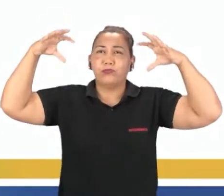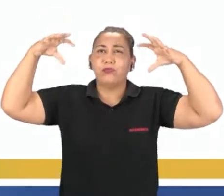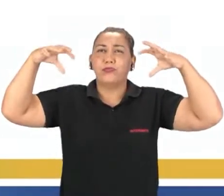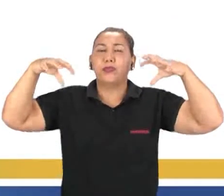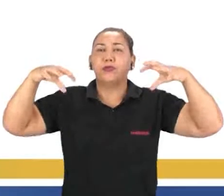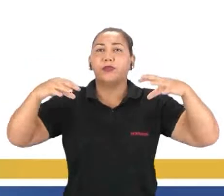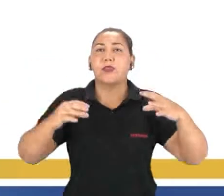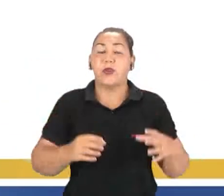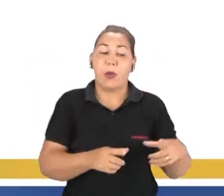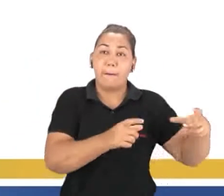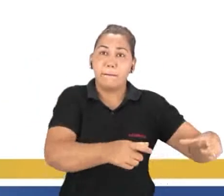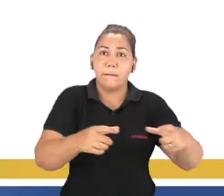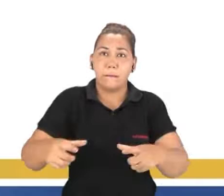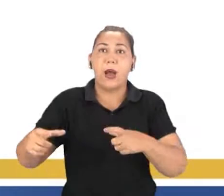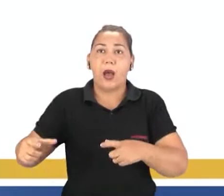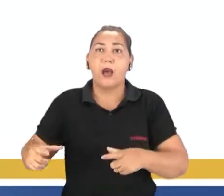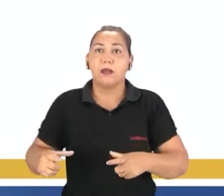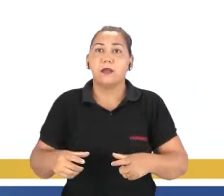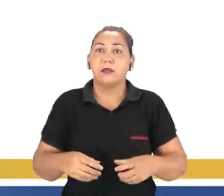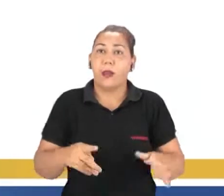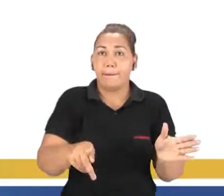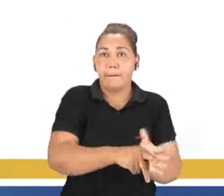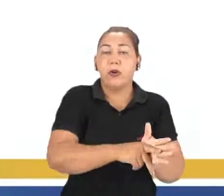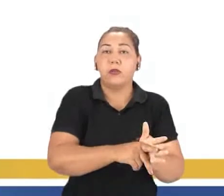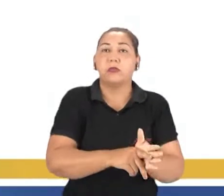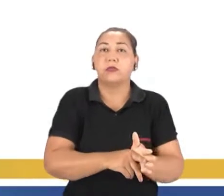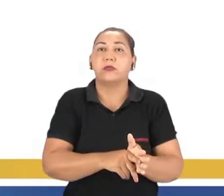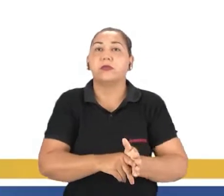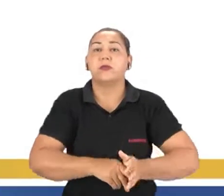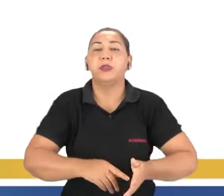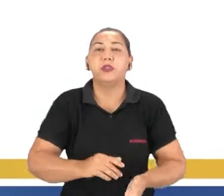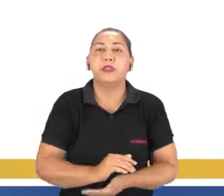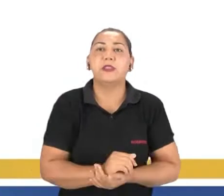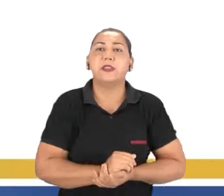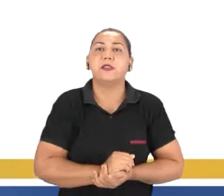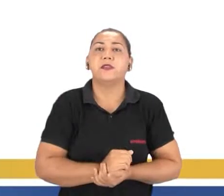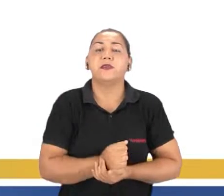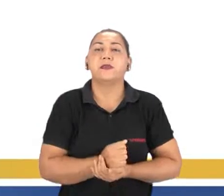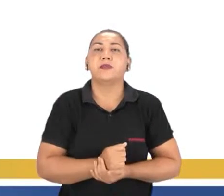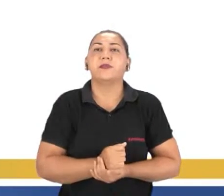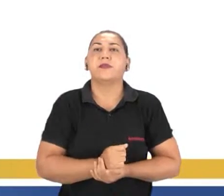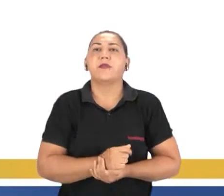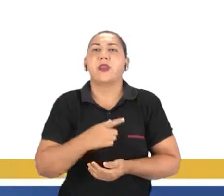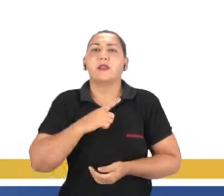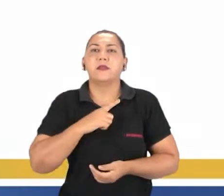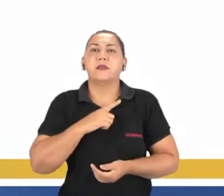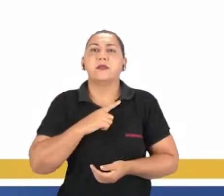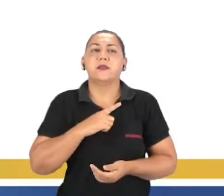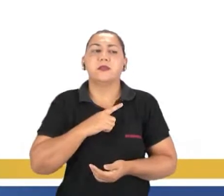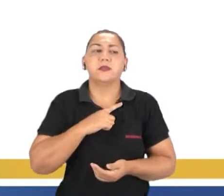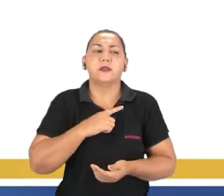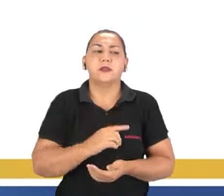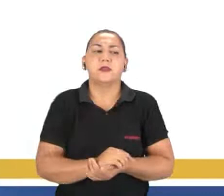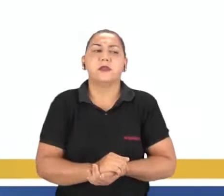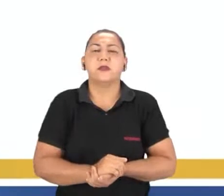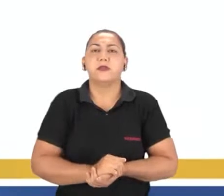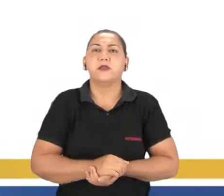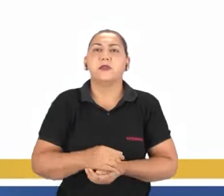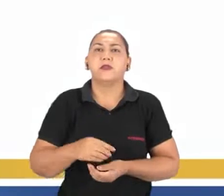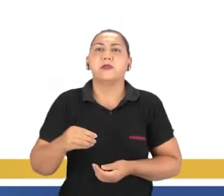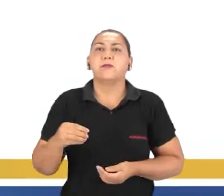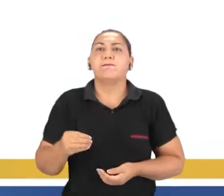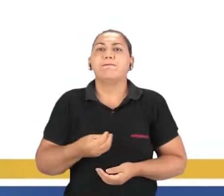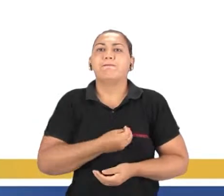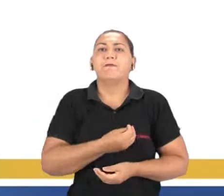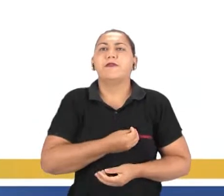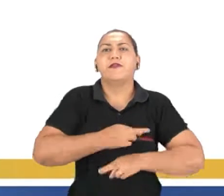concentradas. Ela possui a maior biodiversidade do mundo. Para uma melhor compreensão, vamos entender